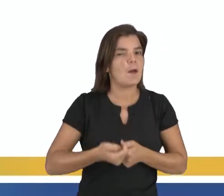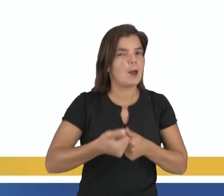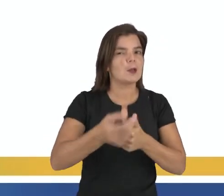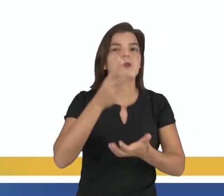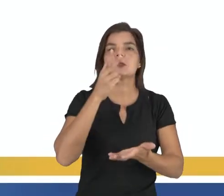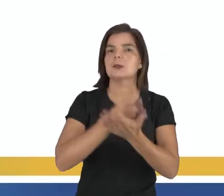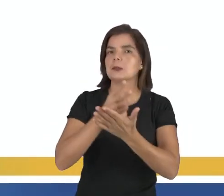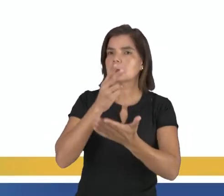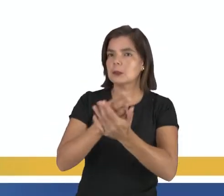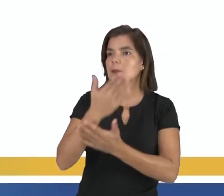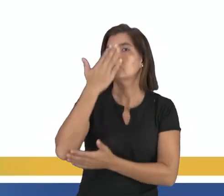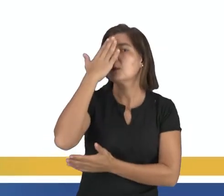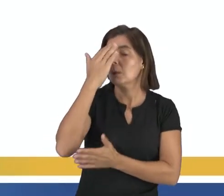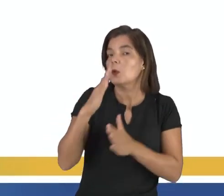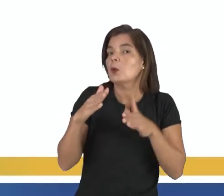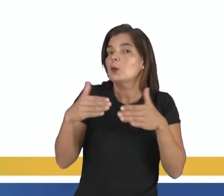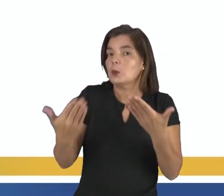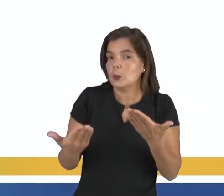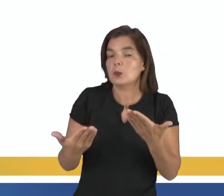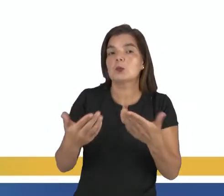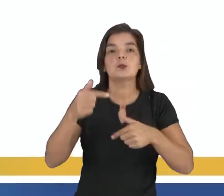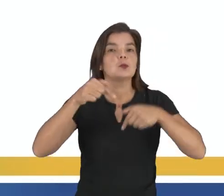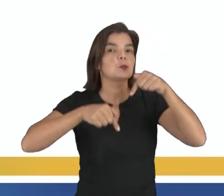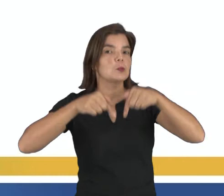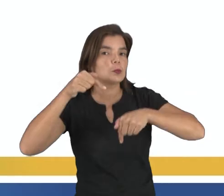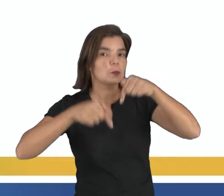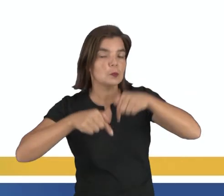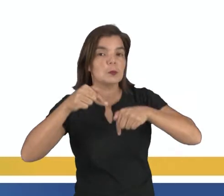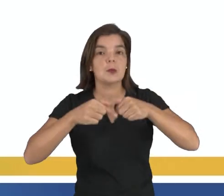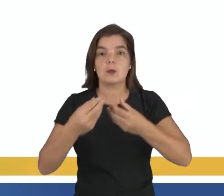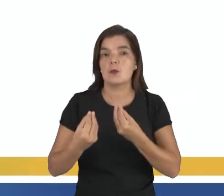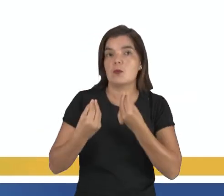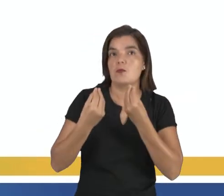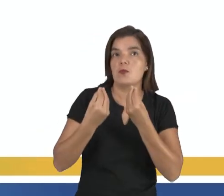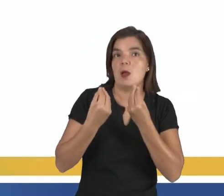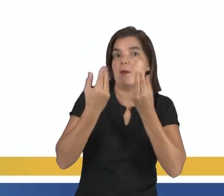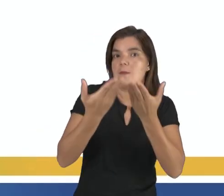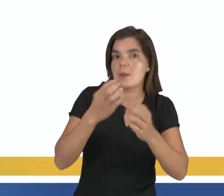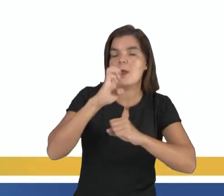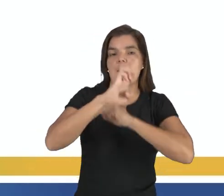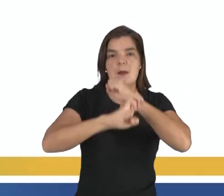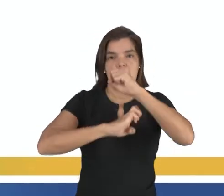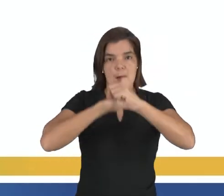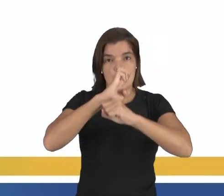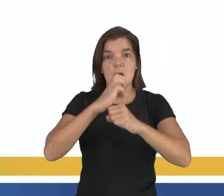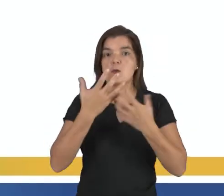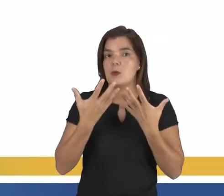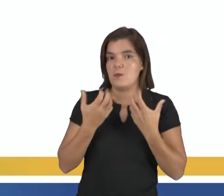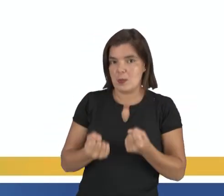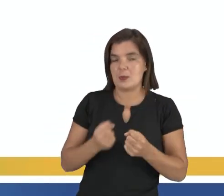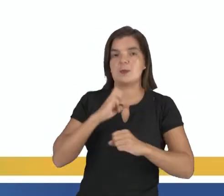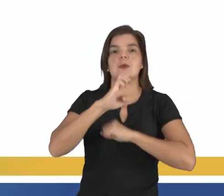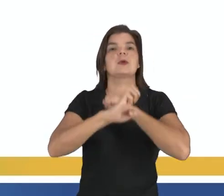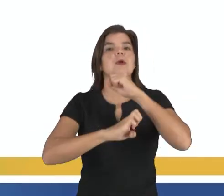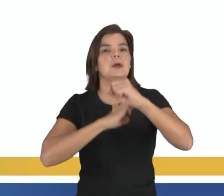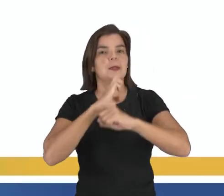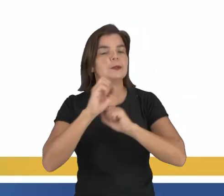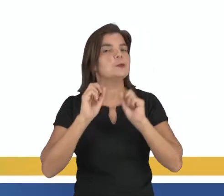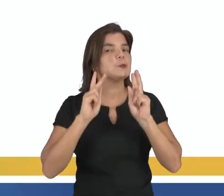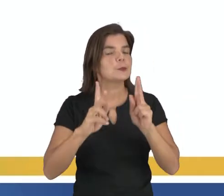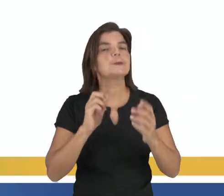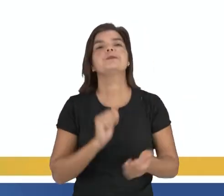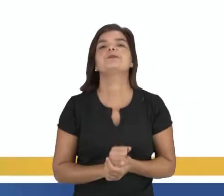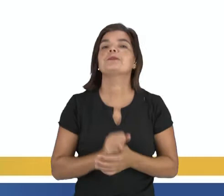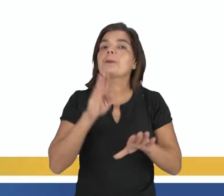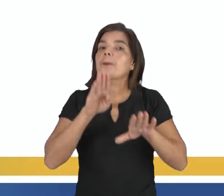sempre identificar quando que um elemento químico vai oxidar e quando que ele vai reduzir, ok? Conforme o